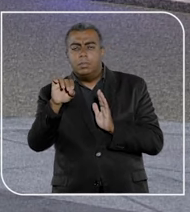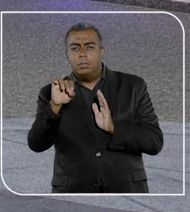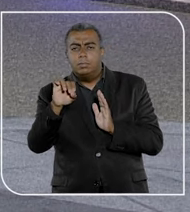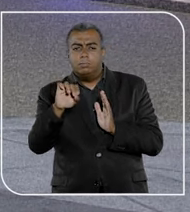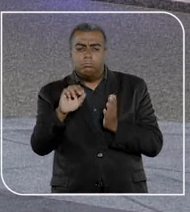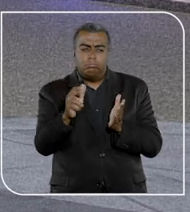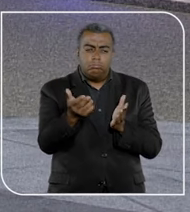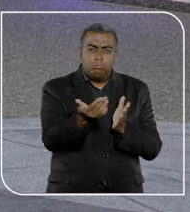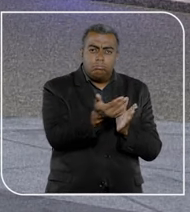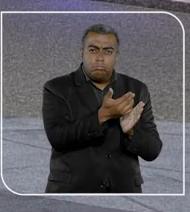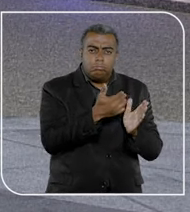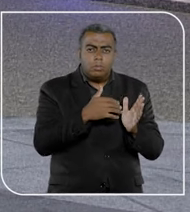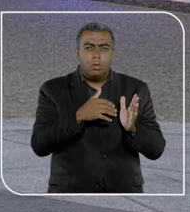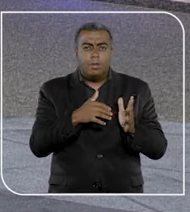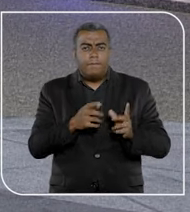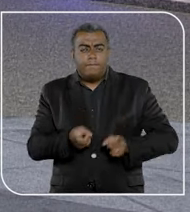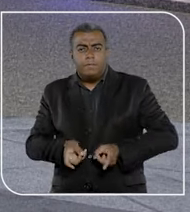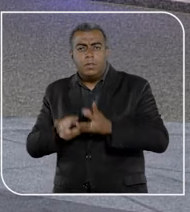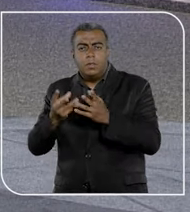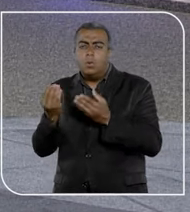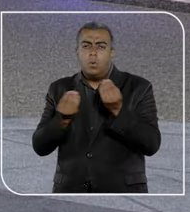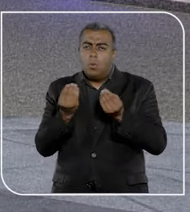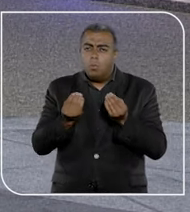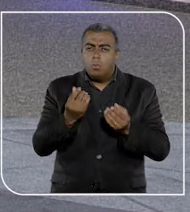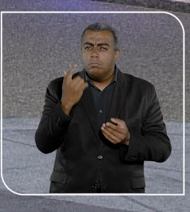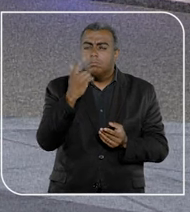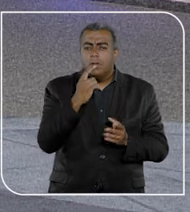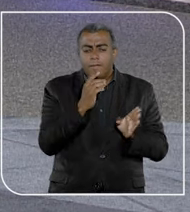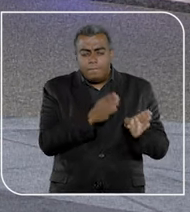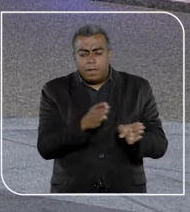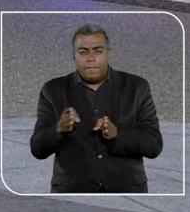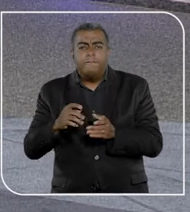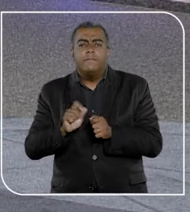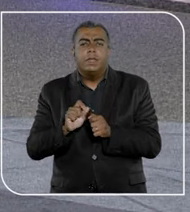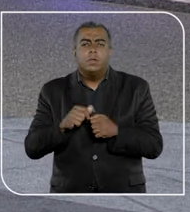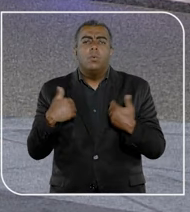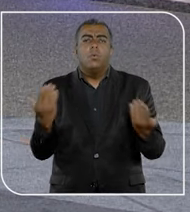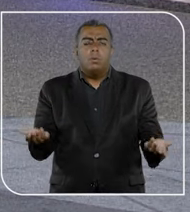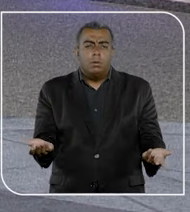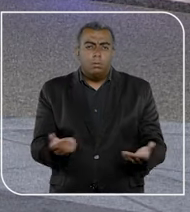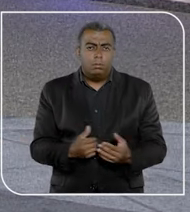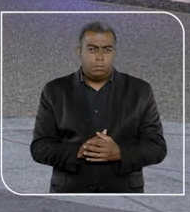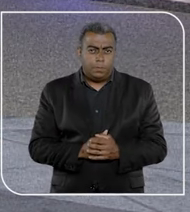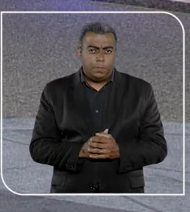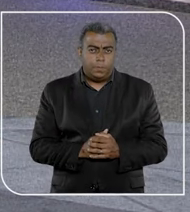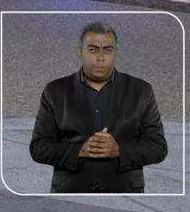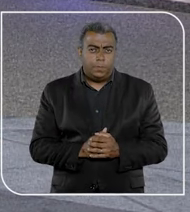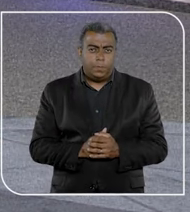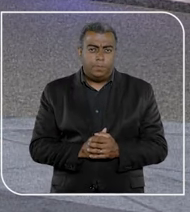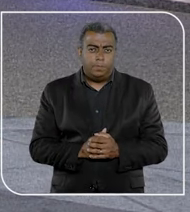bens penhorados e em quais circunstâncias esse procedimento ele é adotado?